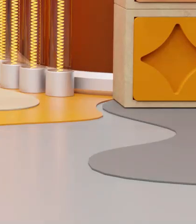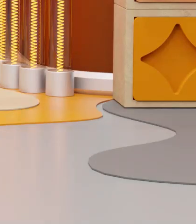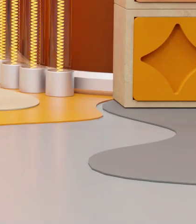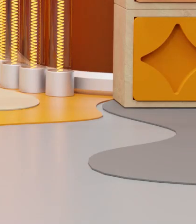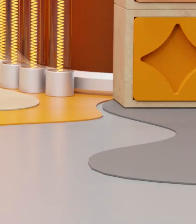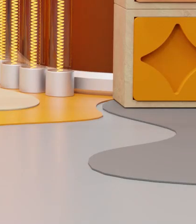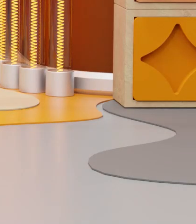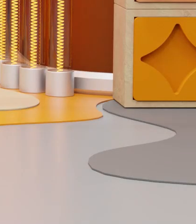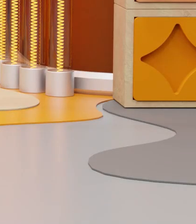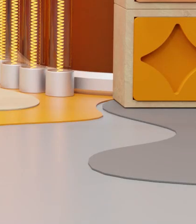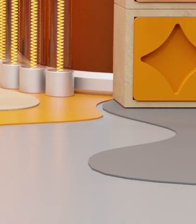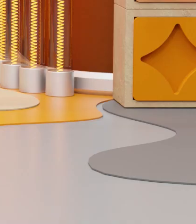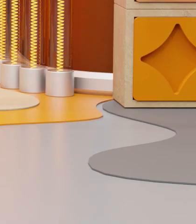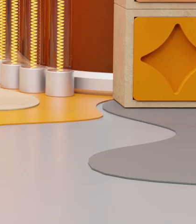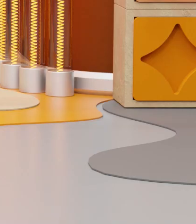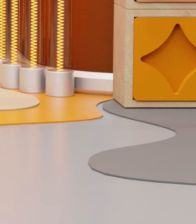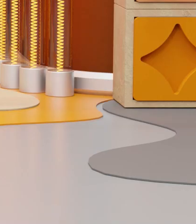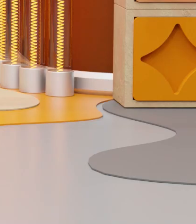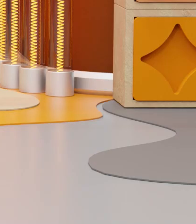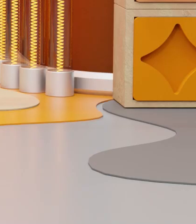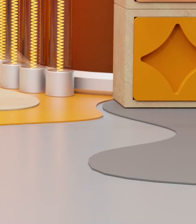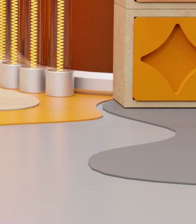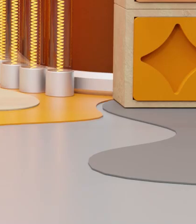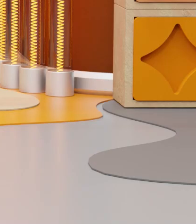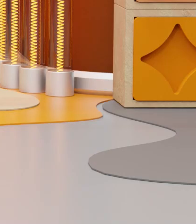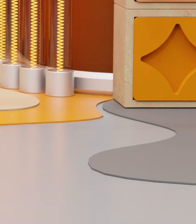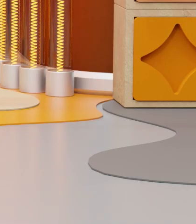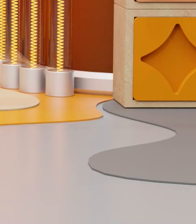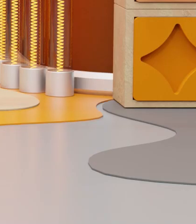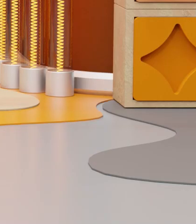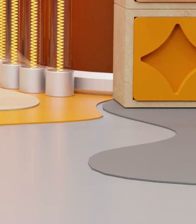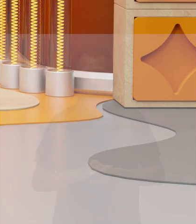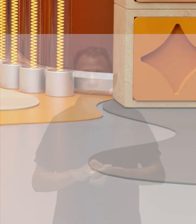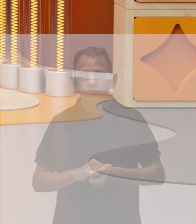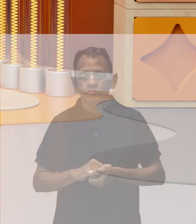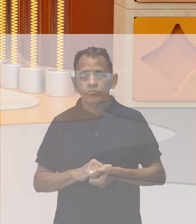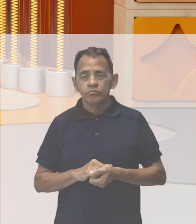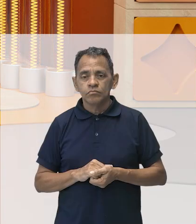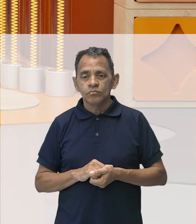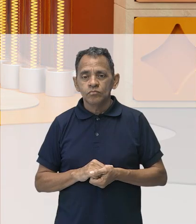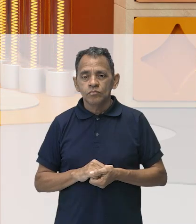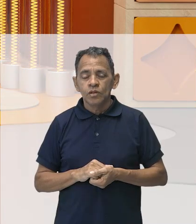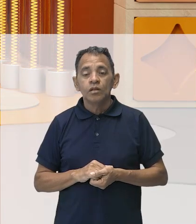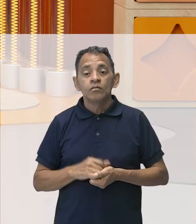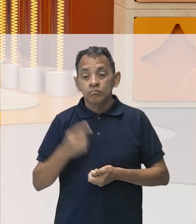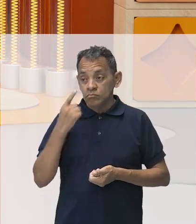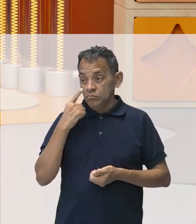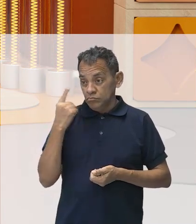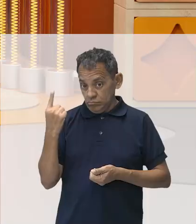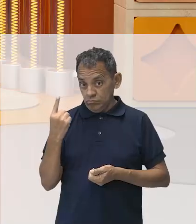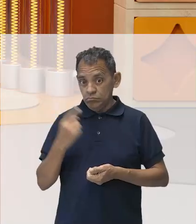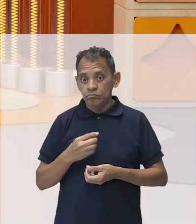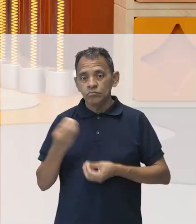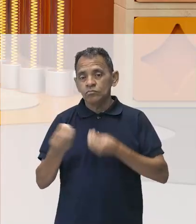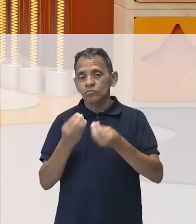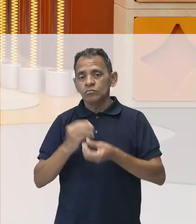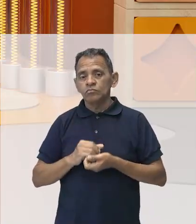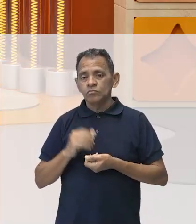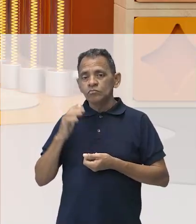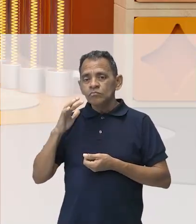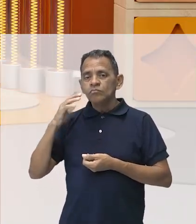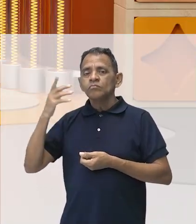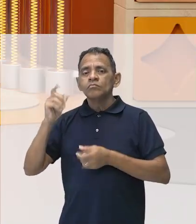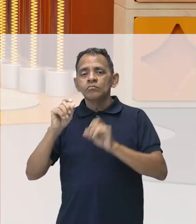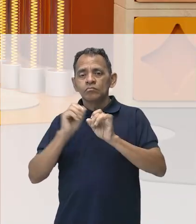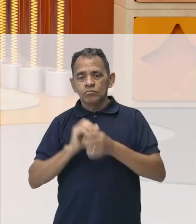agora, né, como é que funciona essa agricultura de precisão, né? Nós vamos ter um exemplo aqui,